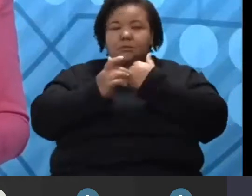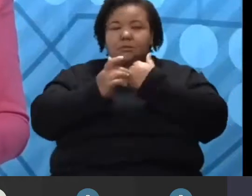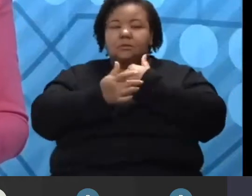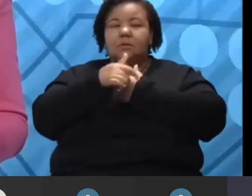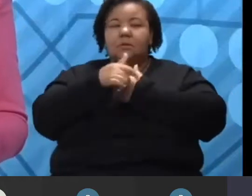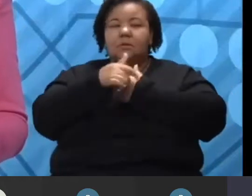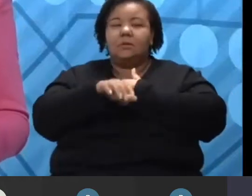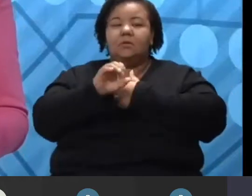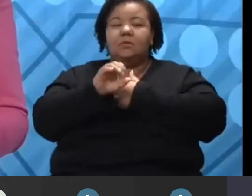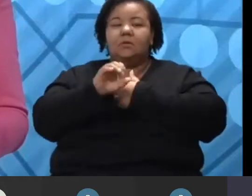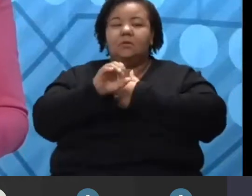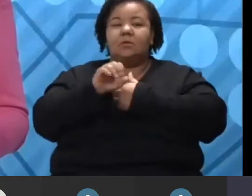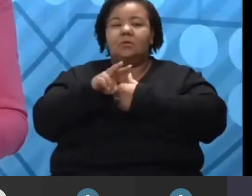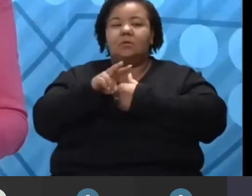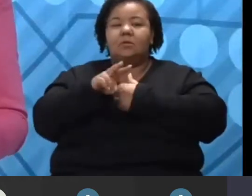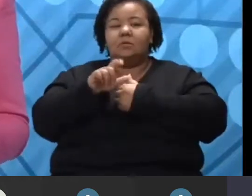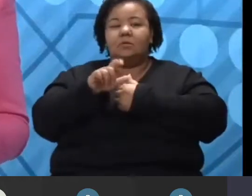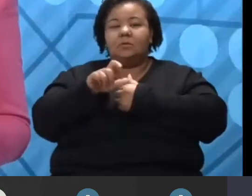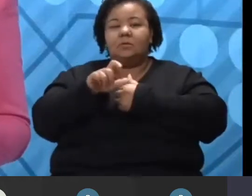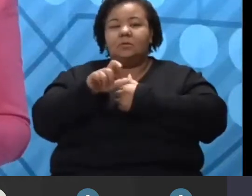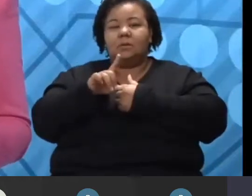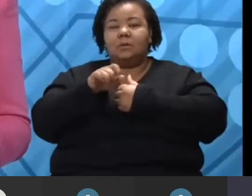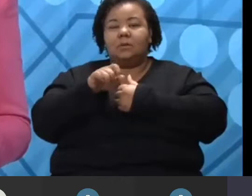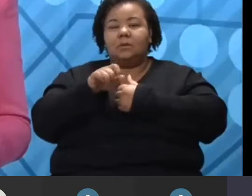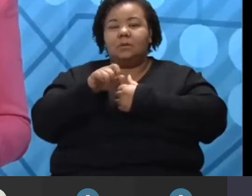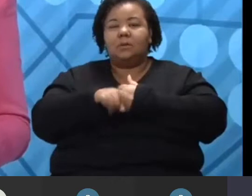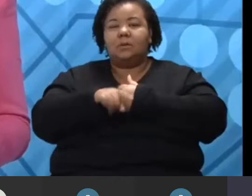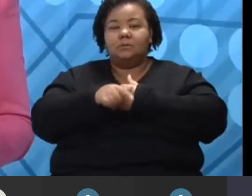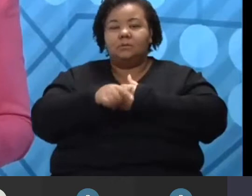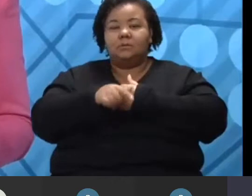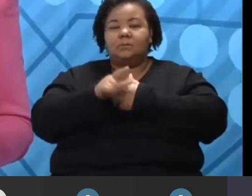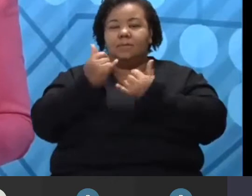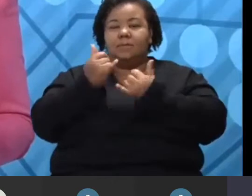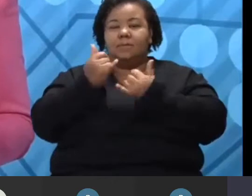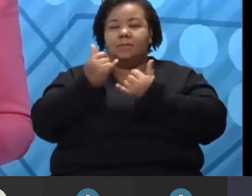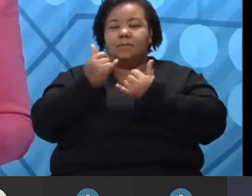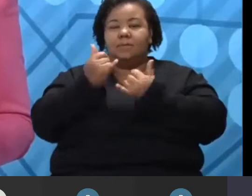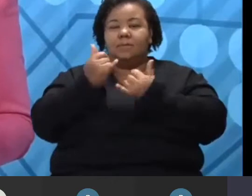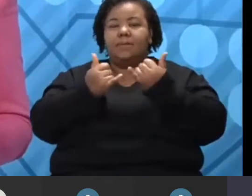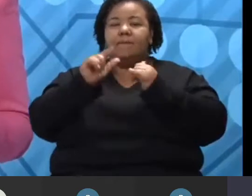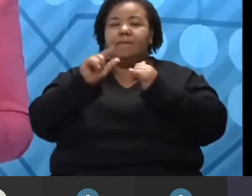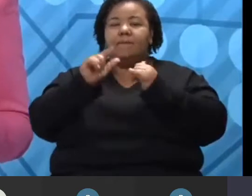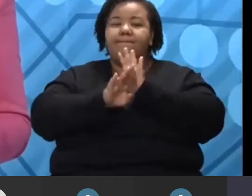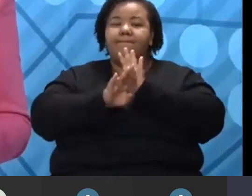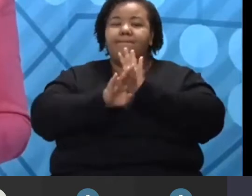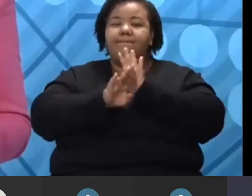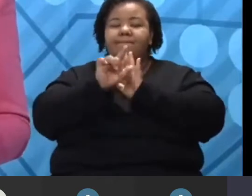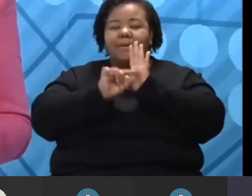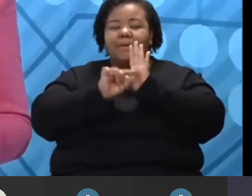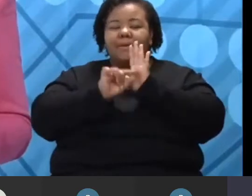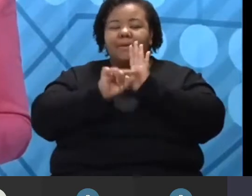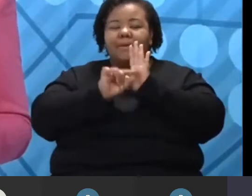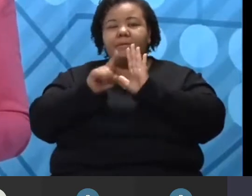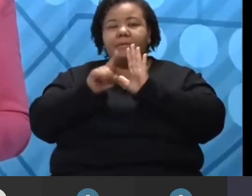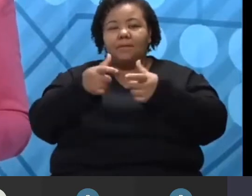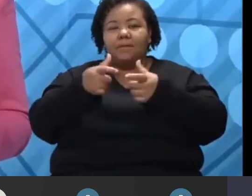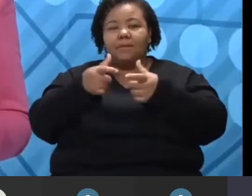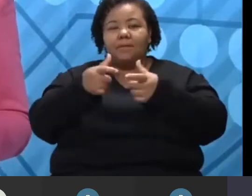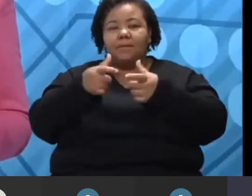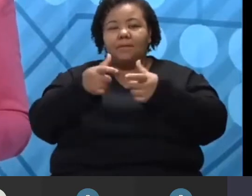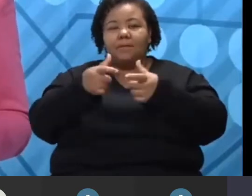que lembram ali estruturas bacterianas, mas são células maiores, tá? Então, o que você vai fazer neste momento? Vamos